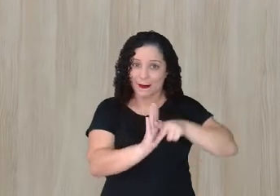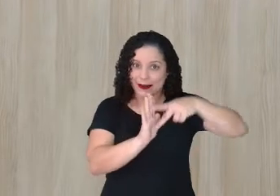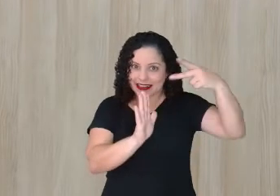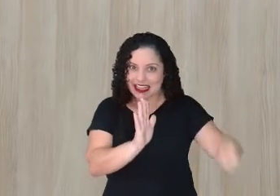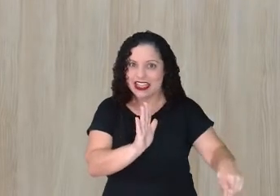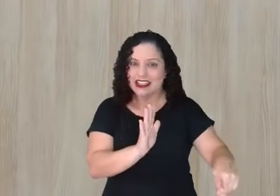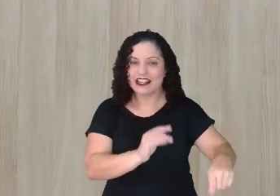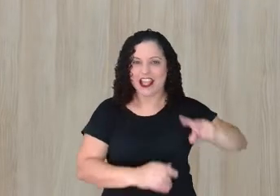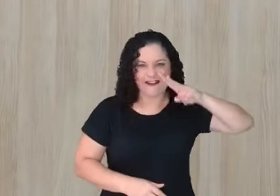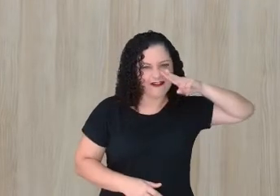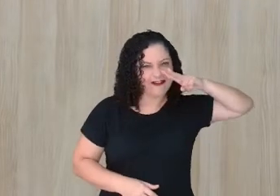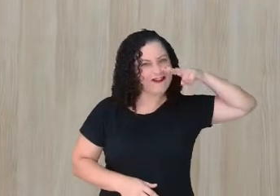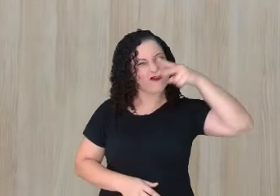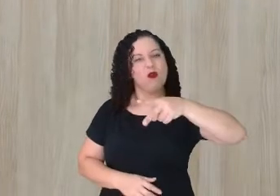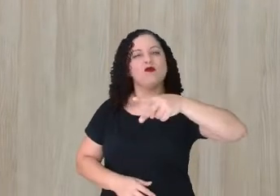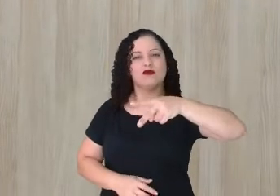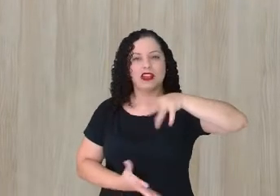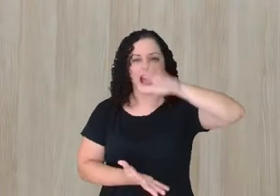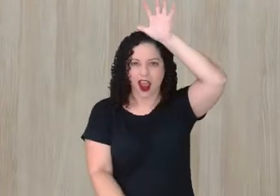mais violento.